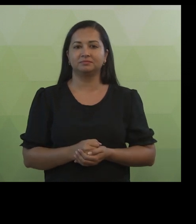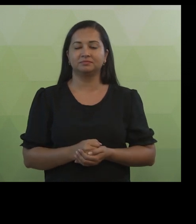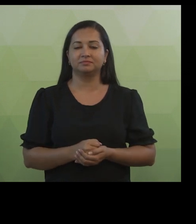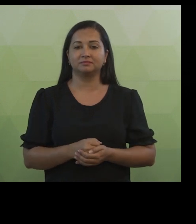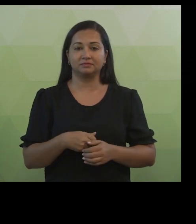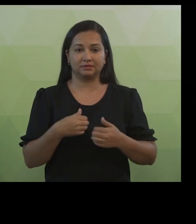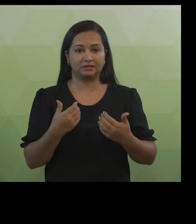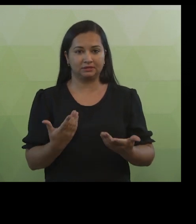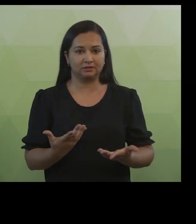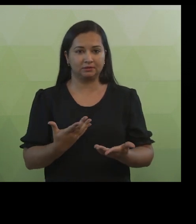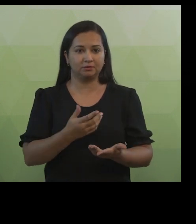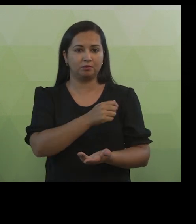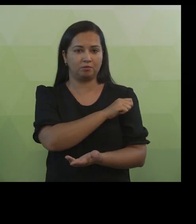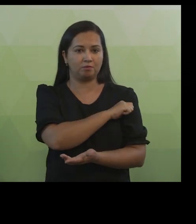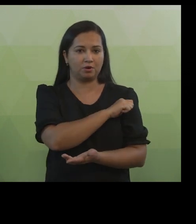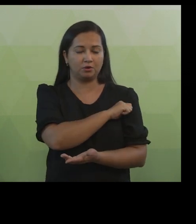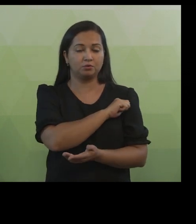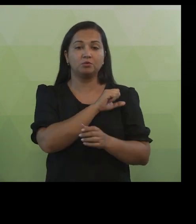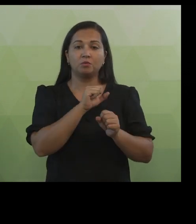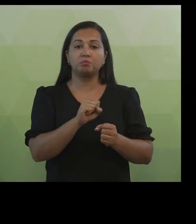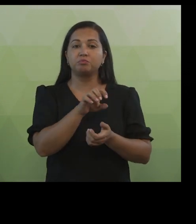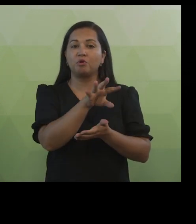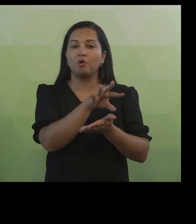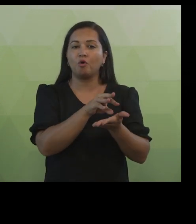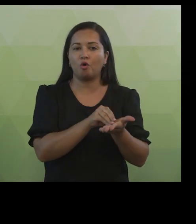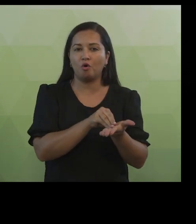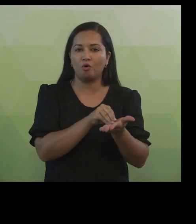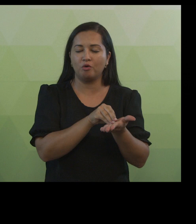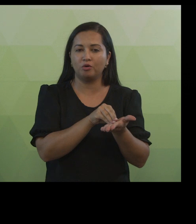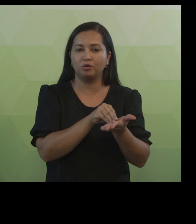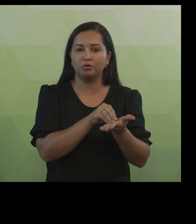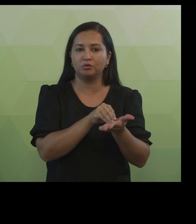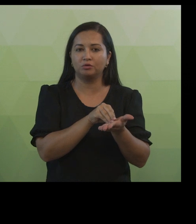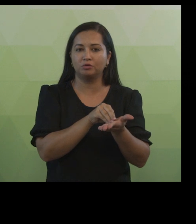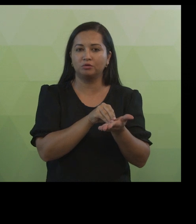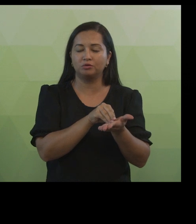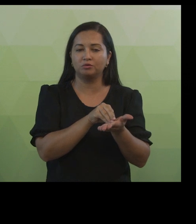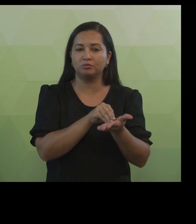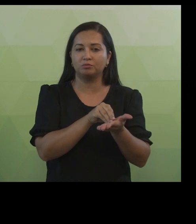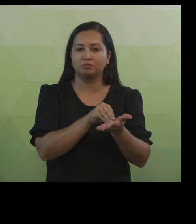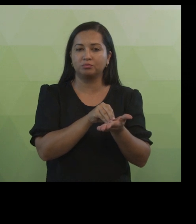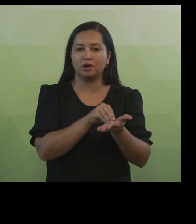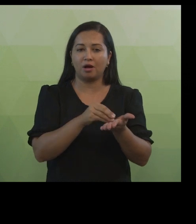as características da pessoa e possuir as suas características particulares.